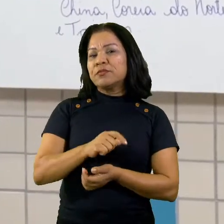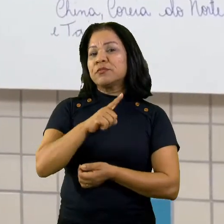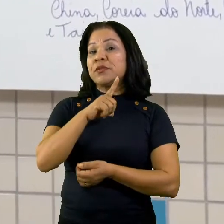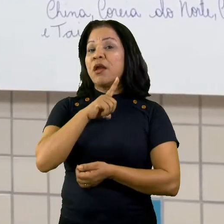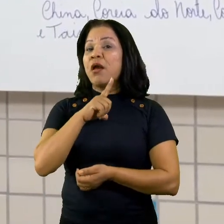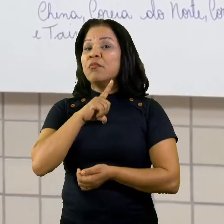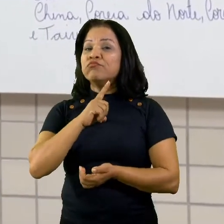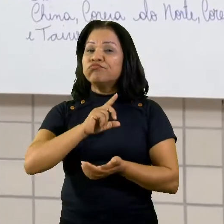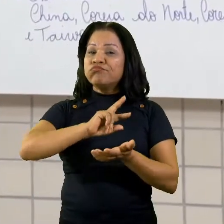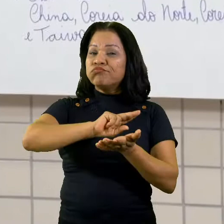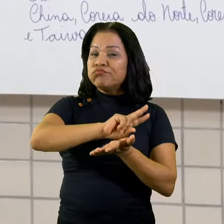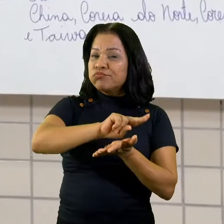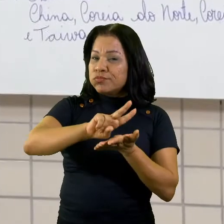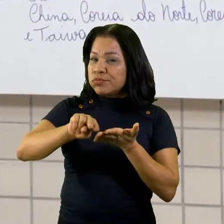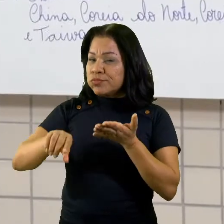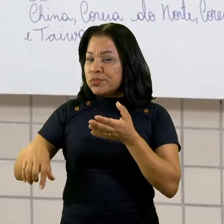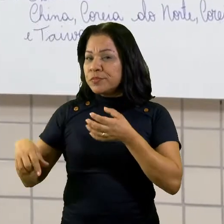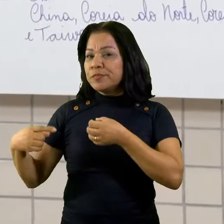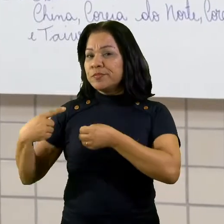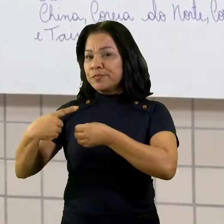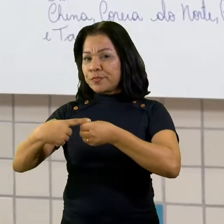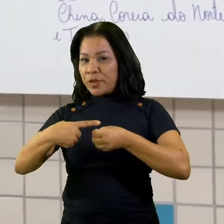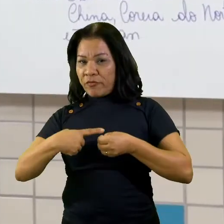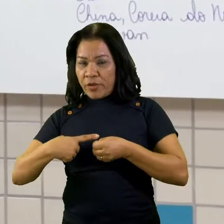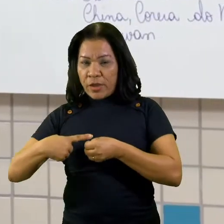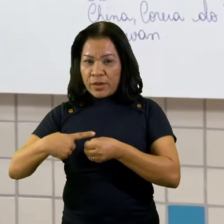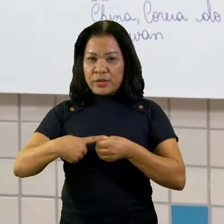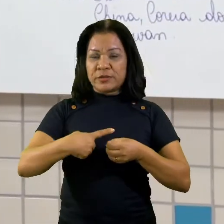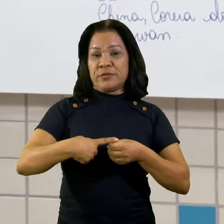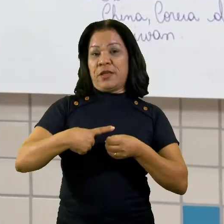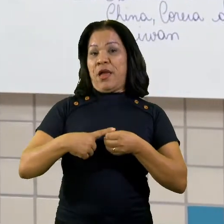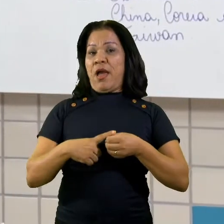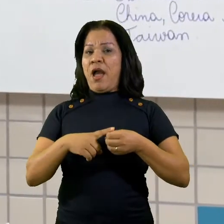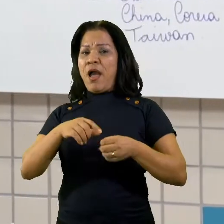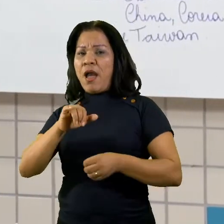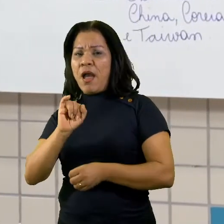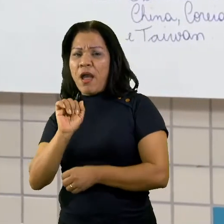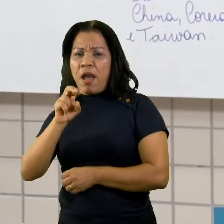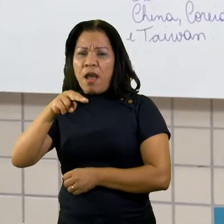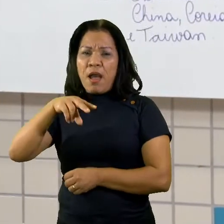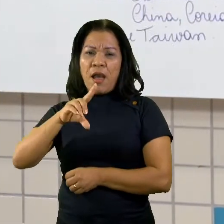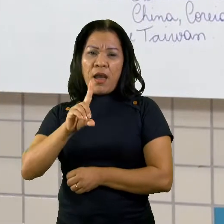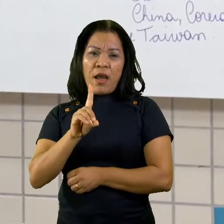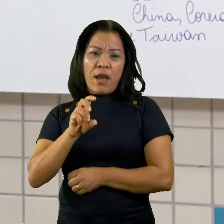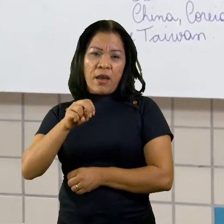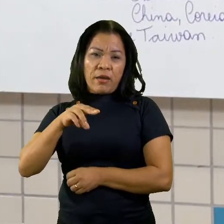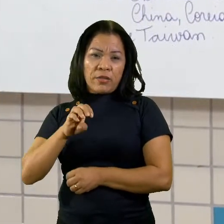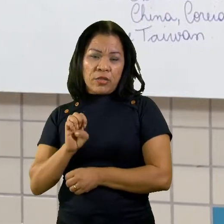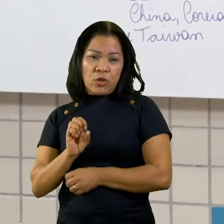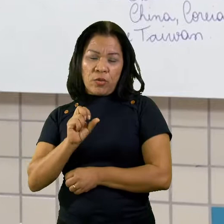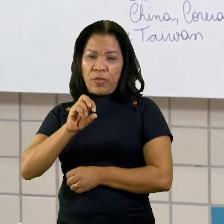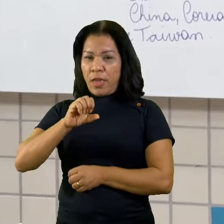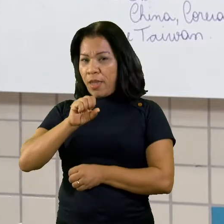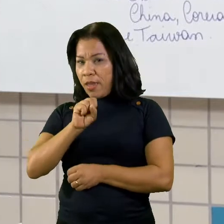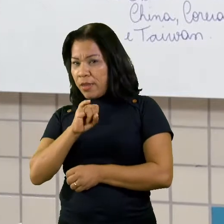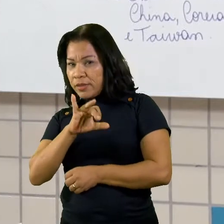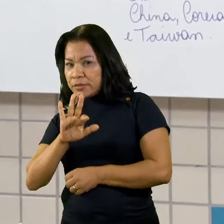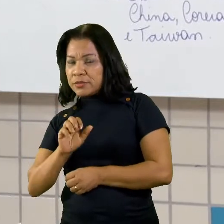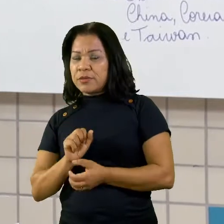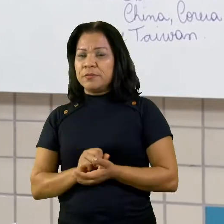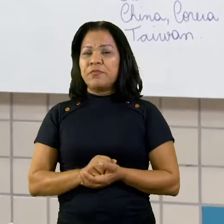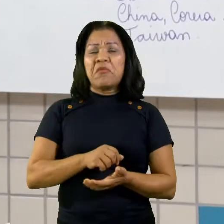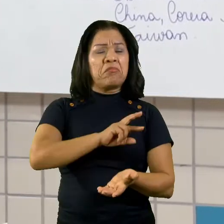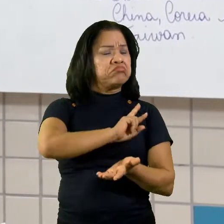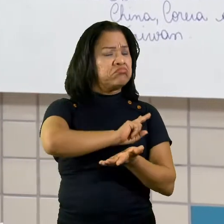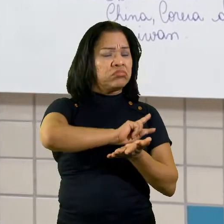Mianmar, Camboja, Indonésia, Tailândia, Vietnã, Laos e Timor-Leste.